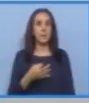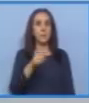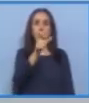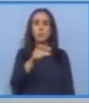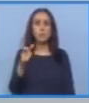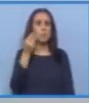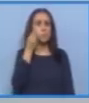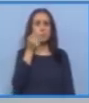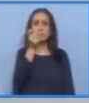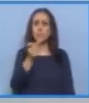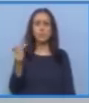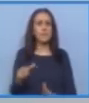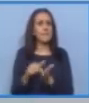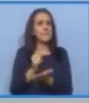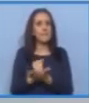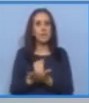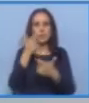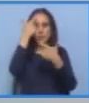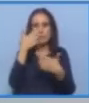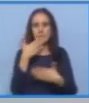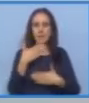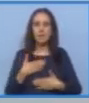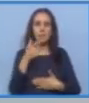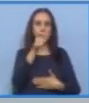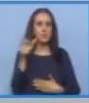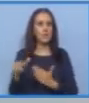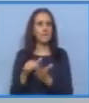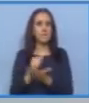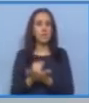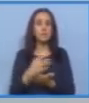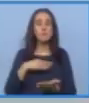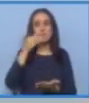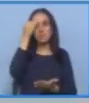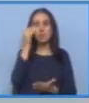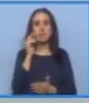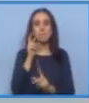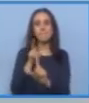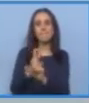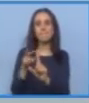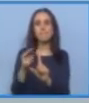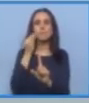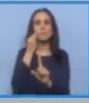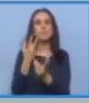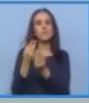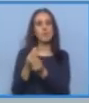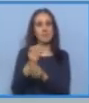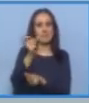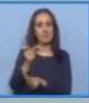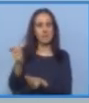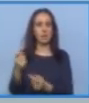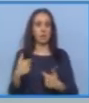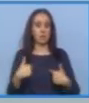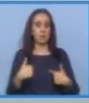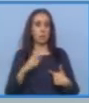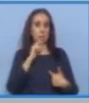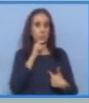são sempre pessoas, as pessoas são sempre surpreendentes. Resta saber é que olhos é que temos para estar com elas. Não é? Posso ter